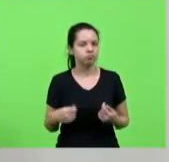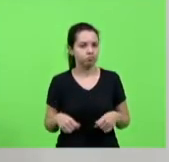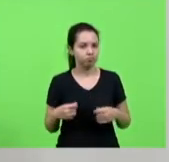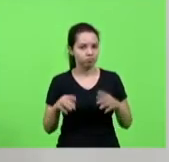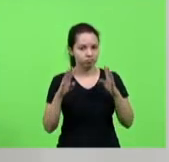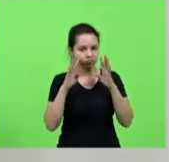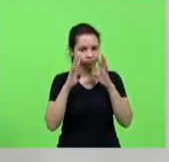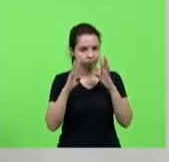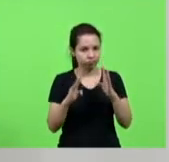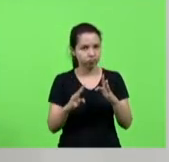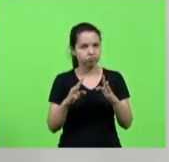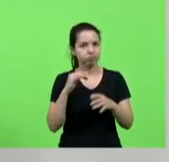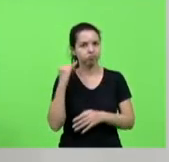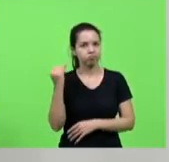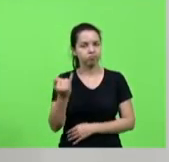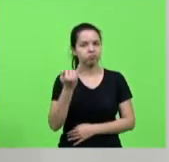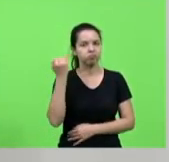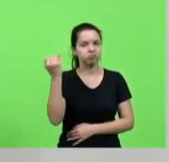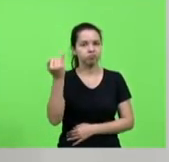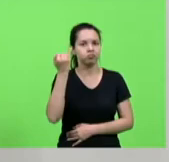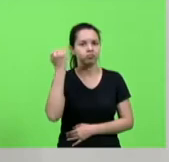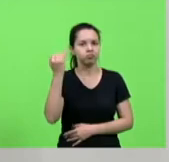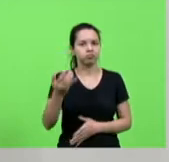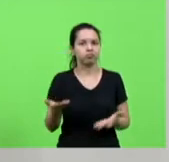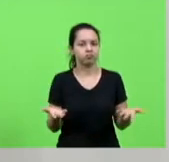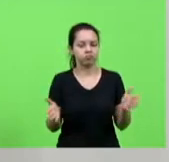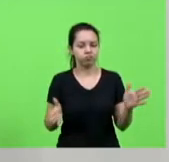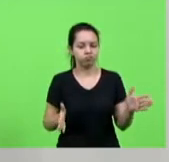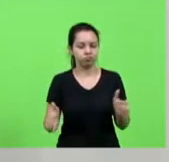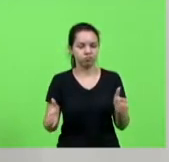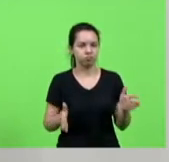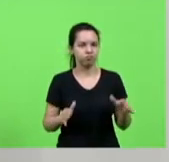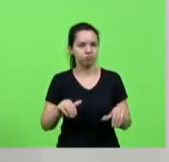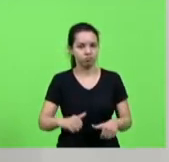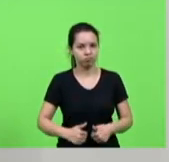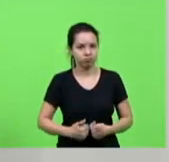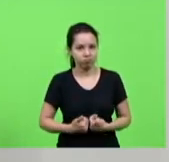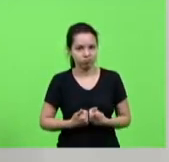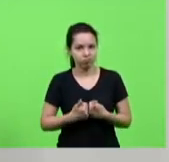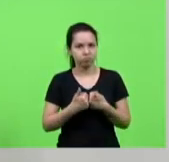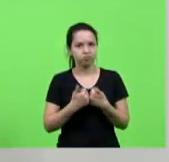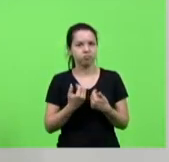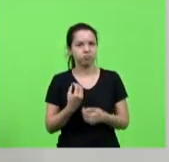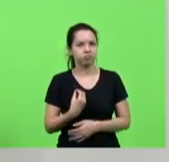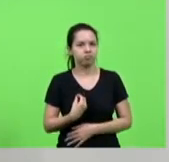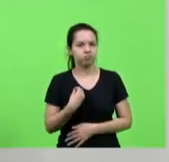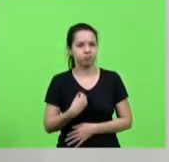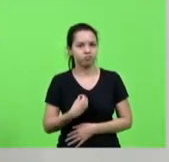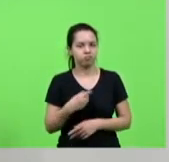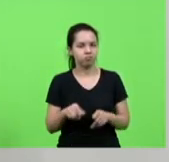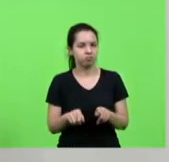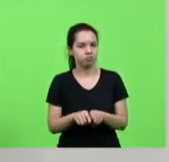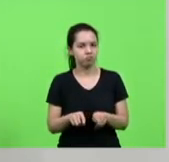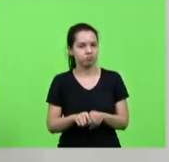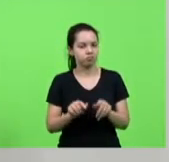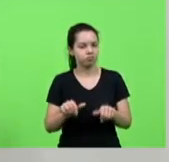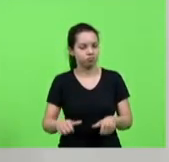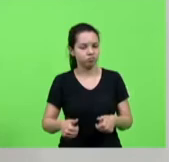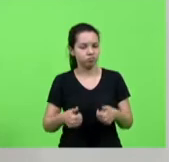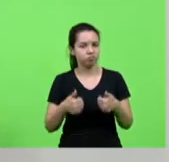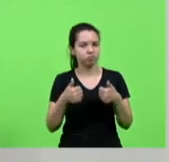é fundamental neste momento: recuperar vidas e recuperar a nossa